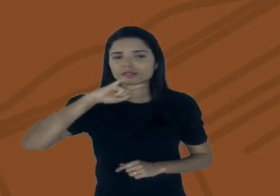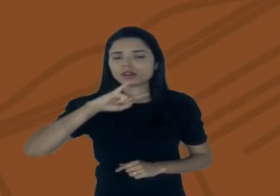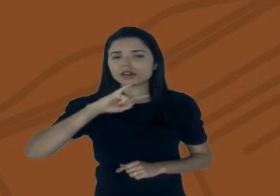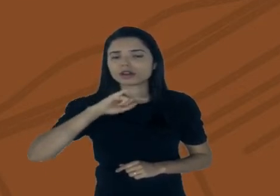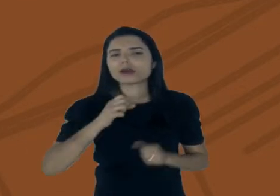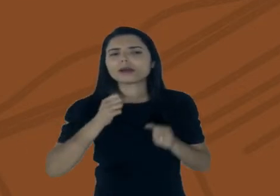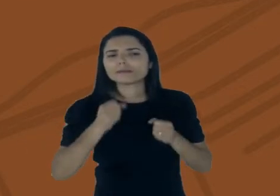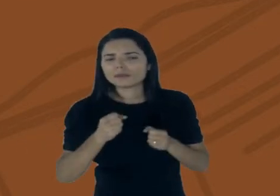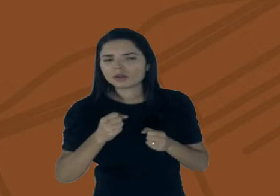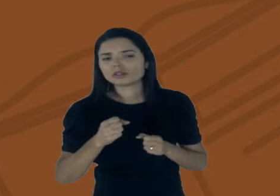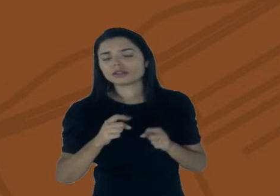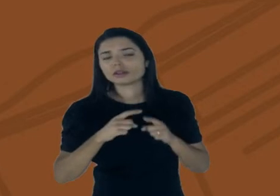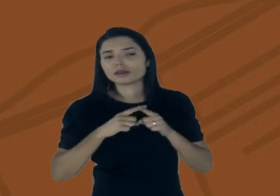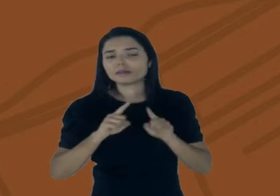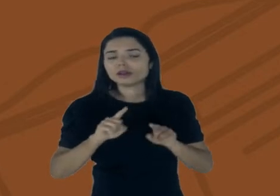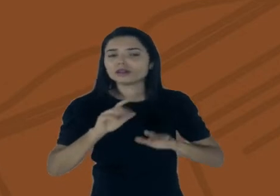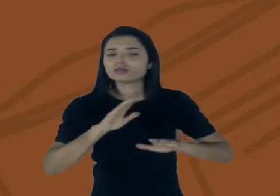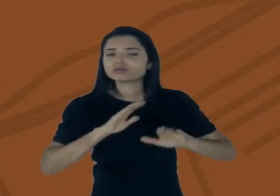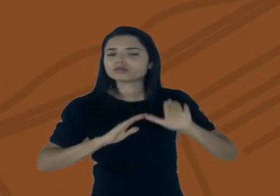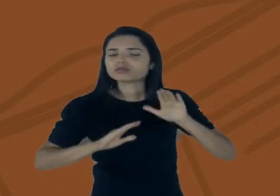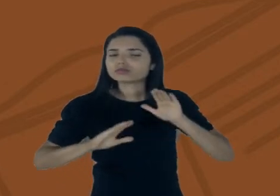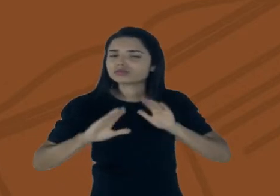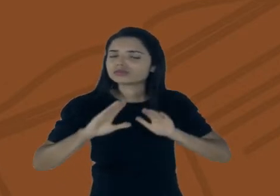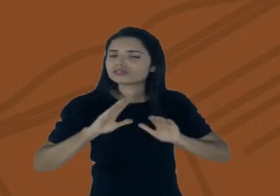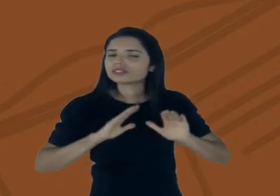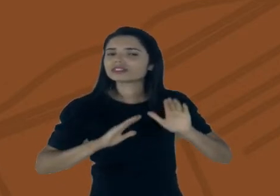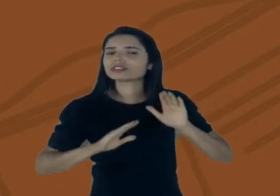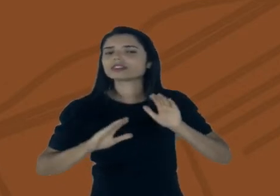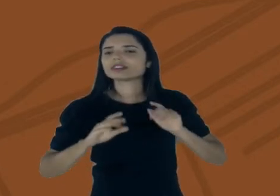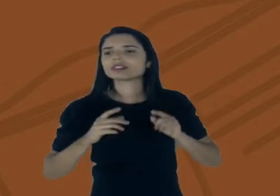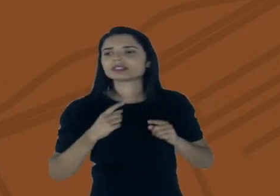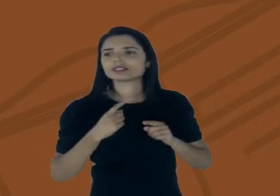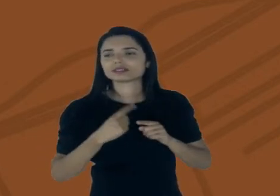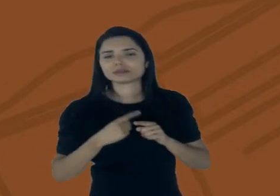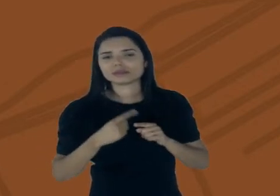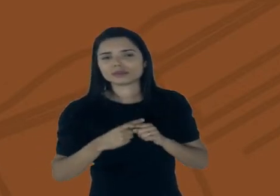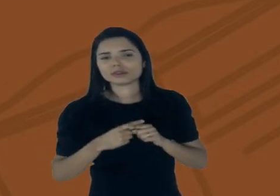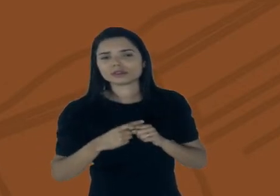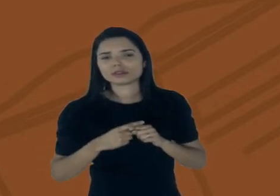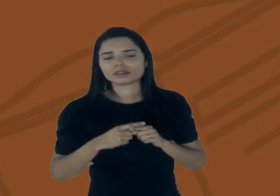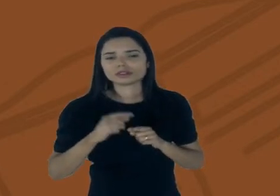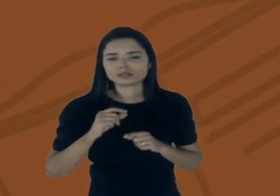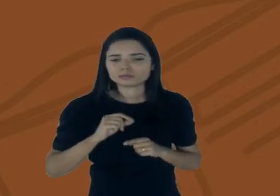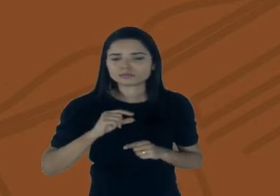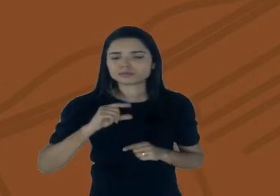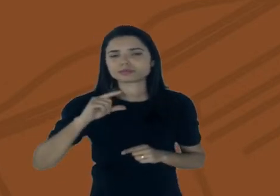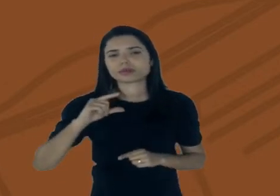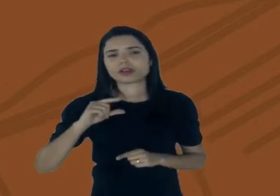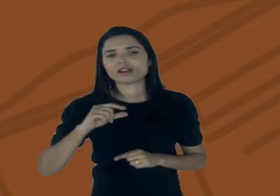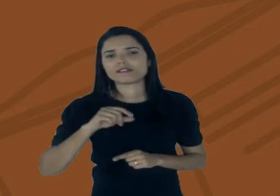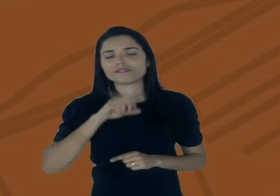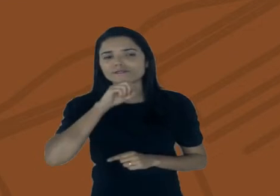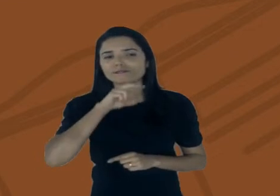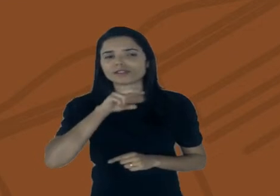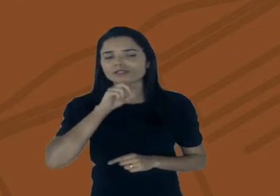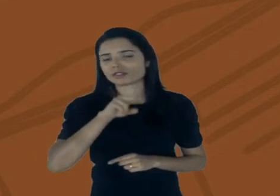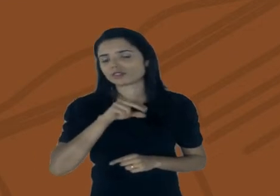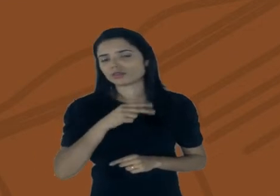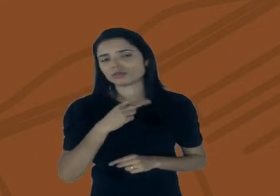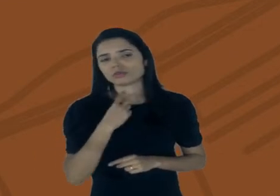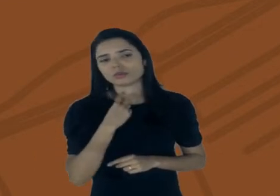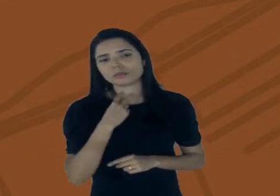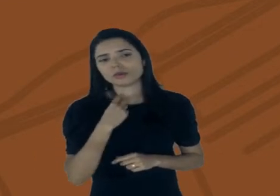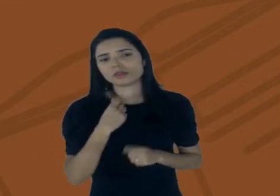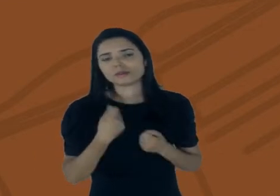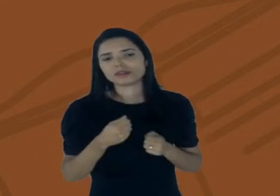usufruir disso, mas desde que a gente usufrua com cautela, porque tudo demais, como diz o ditado, é veneno. Então, aí a gente tem que estar sempre se